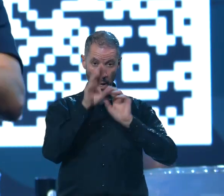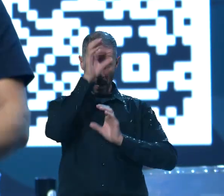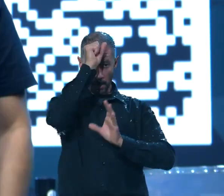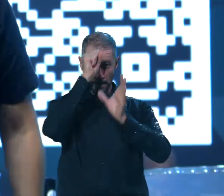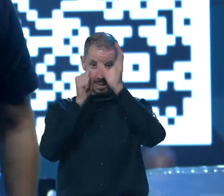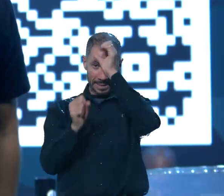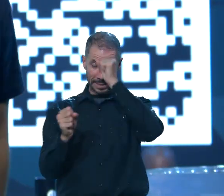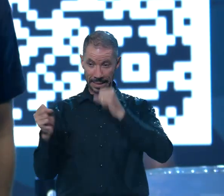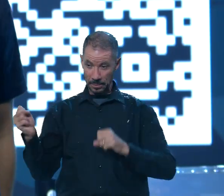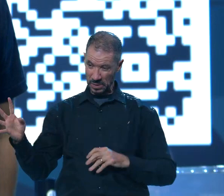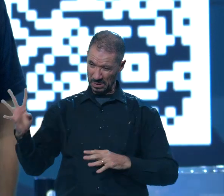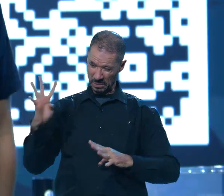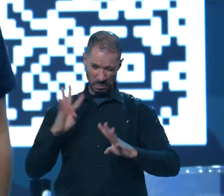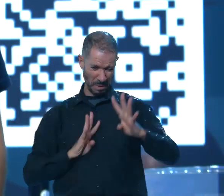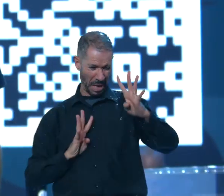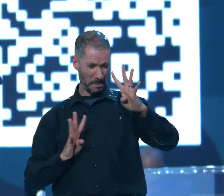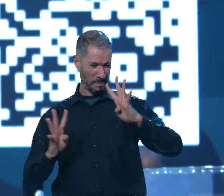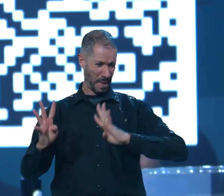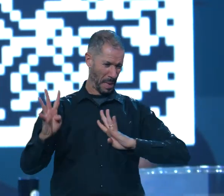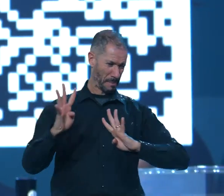que nós recebemos.